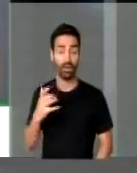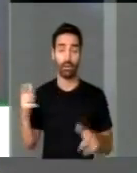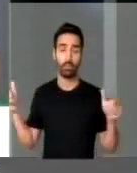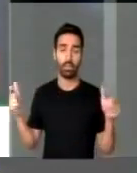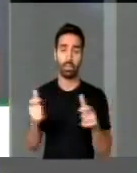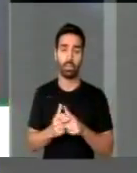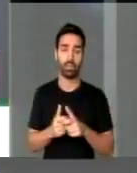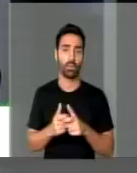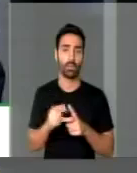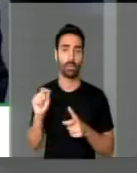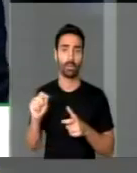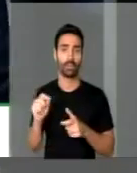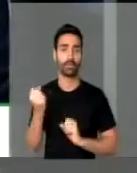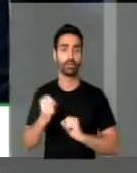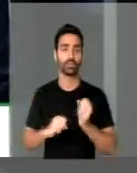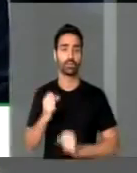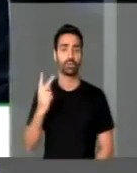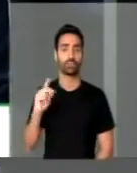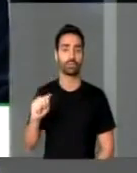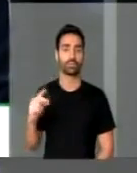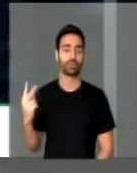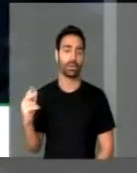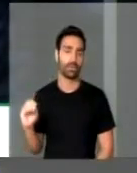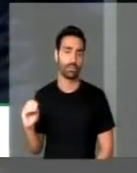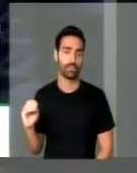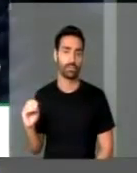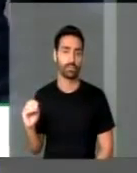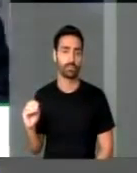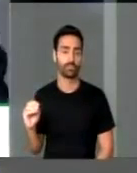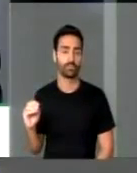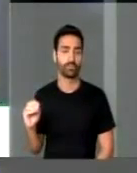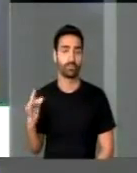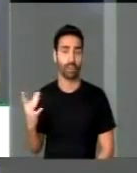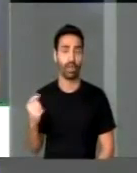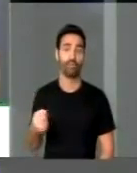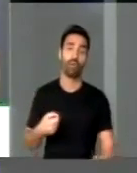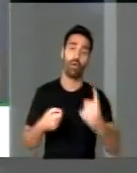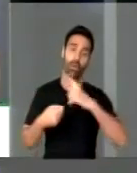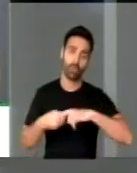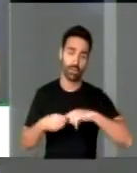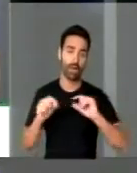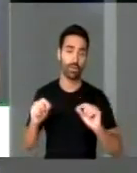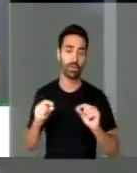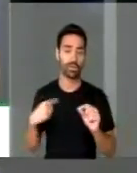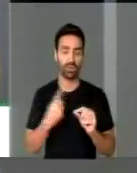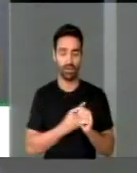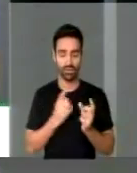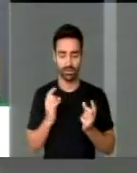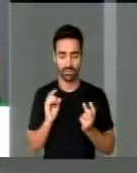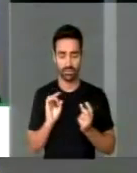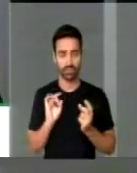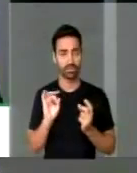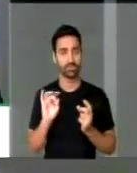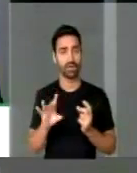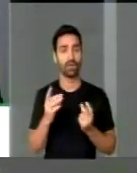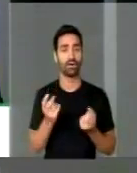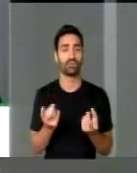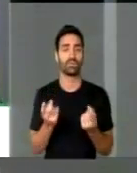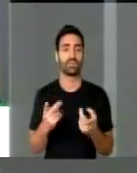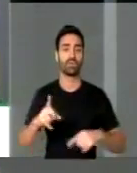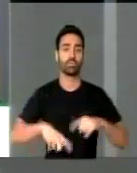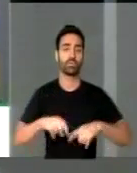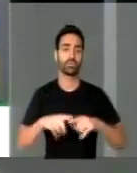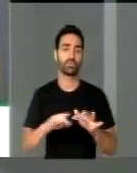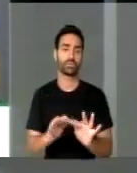indústria 2.0 e nos colocar, de novo, na rota de meros exportadores de commodities.